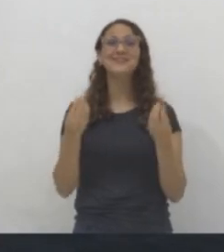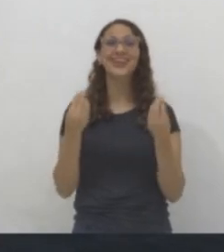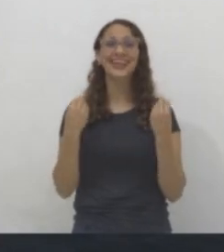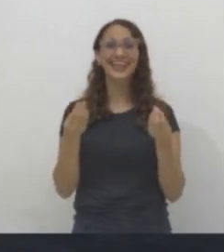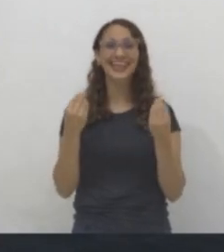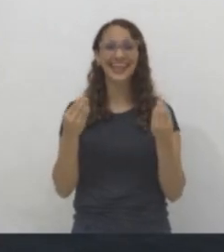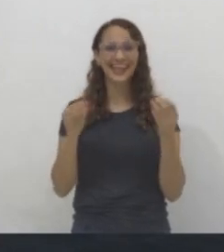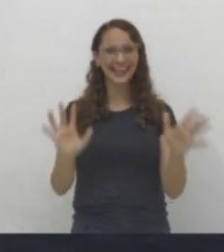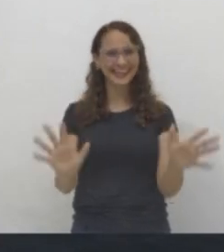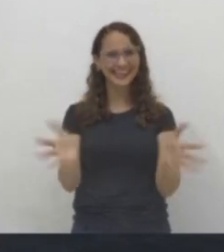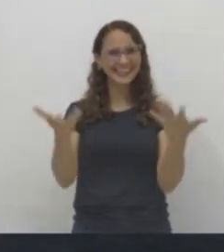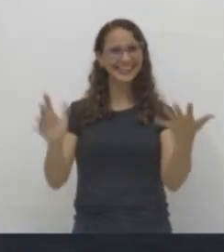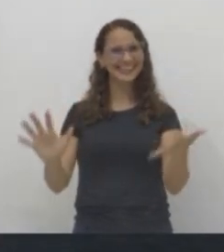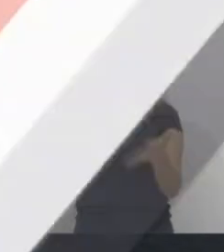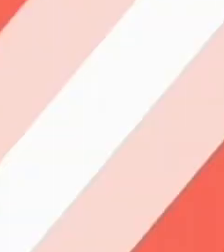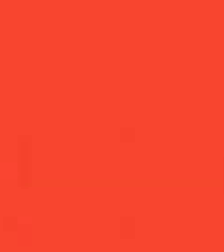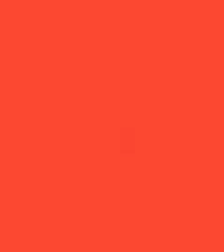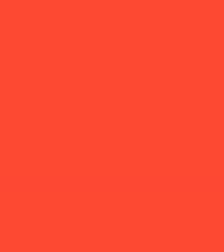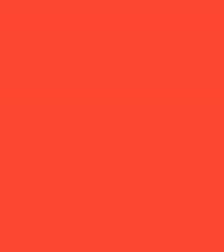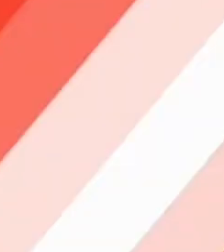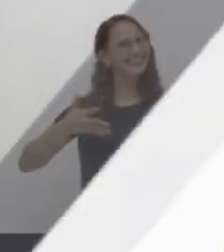a alegrar as pessoas, tudo bem?